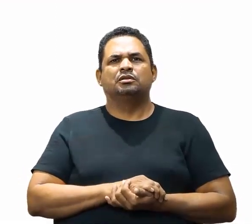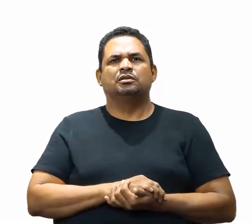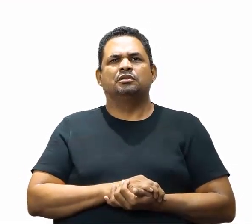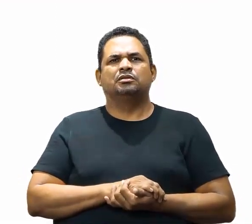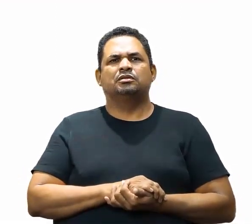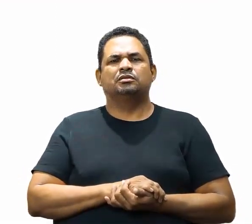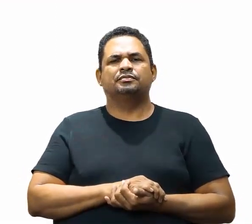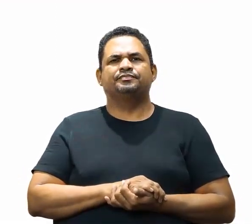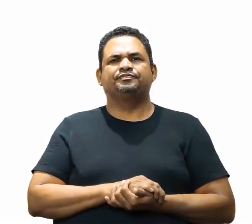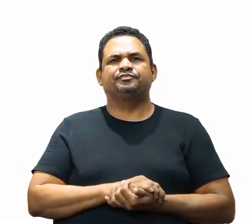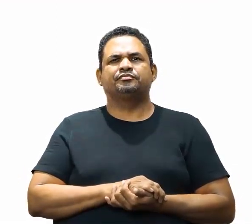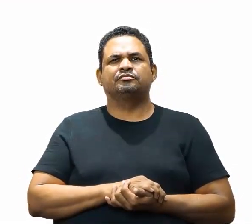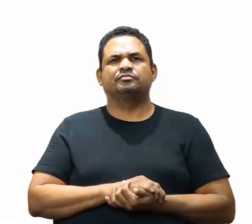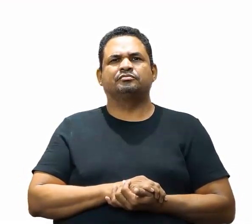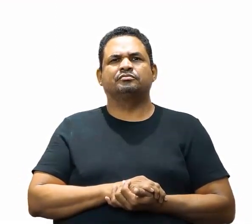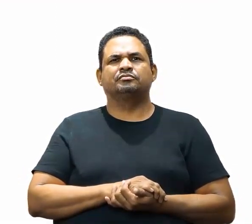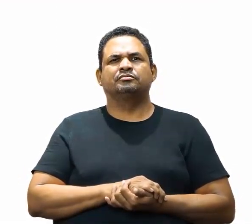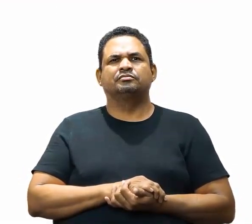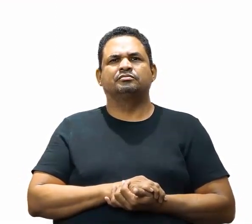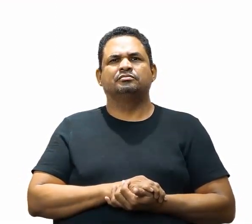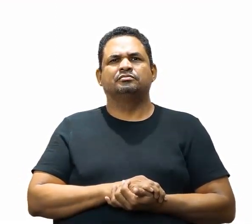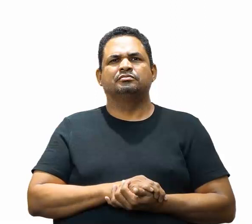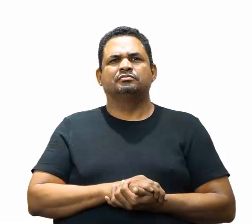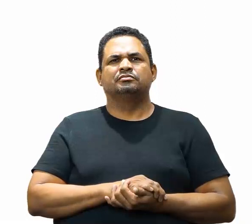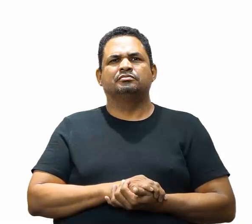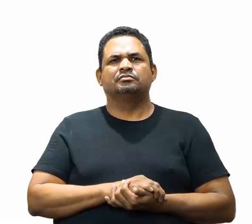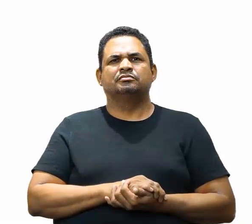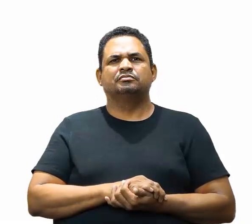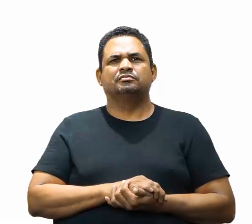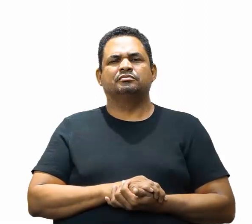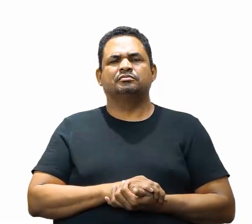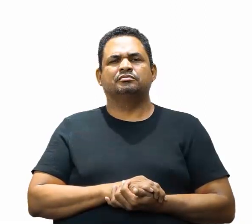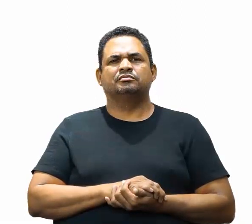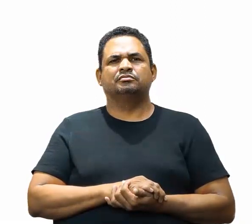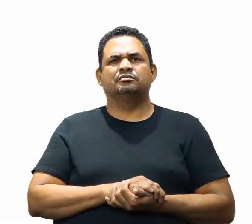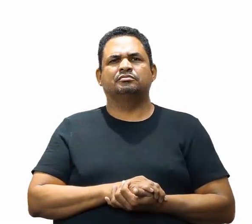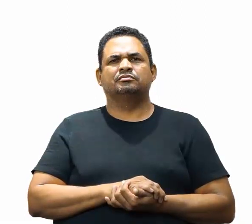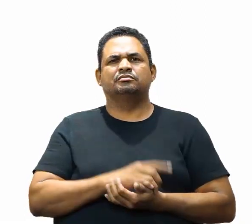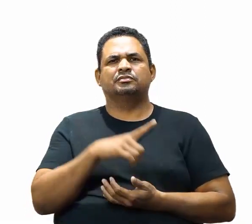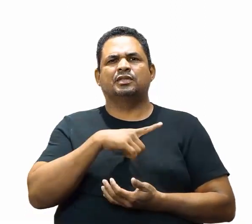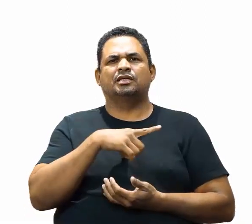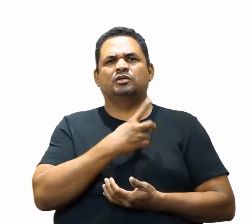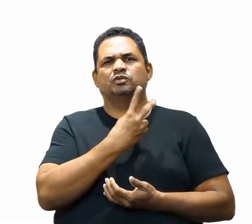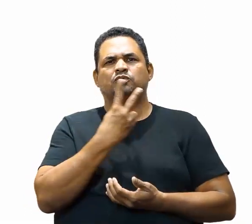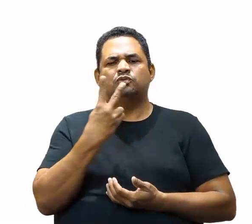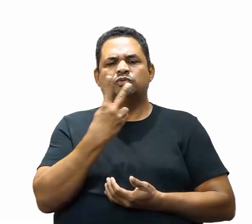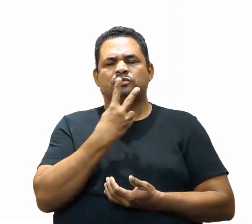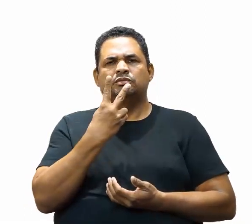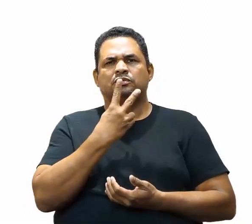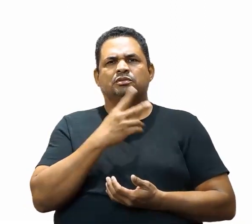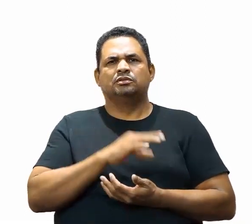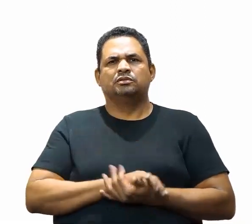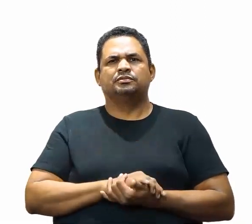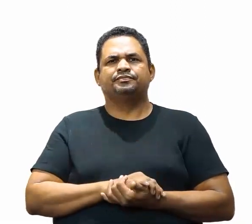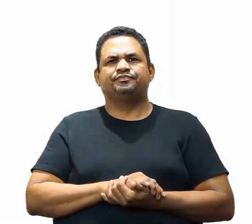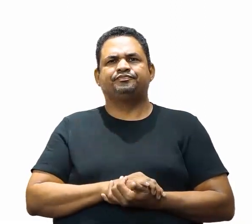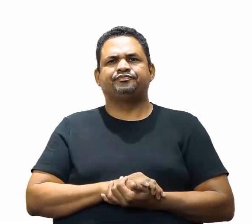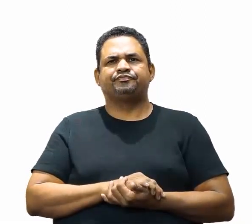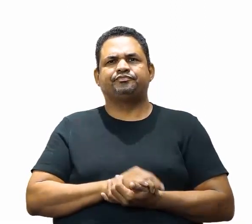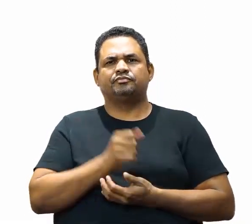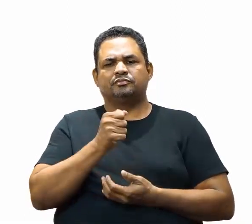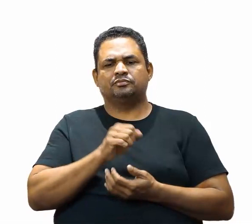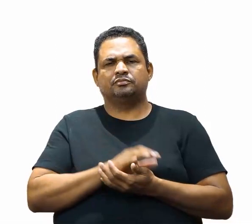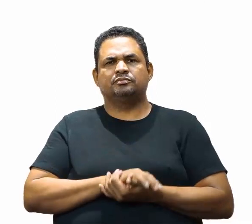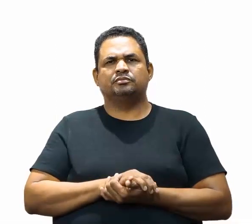casa. Composto, alto parlante. Então, a gente tem duas palavras, alto e